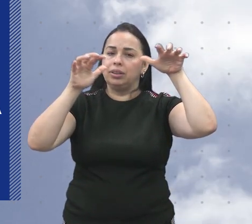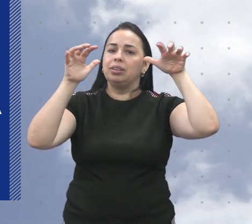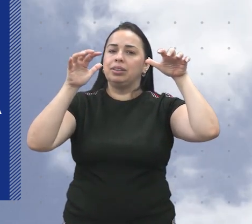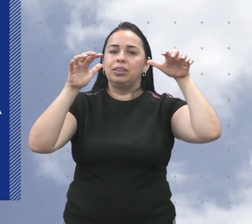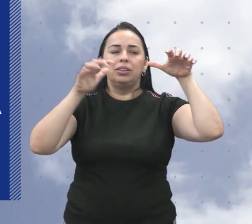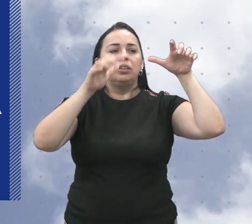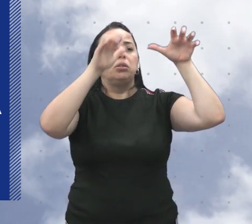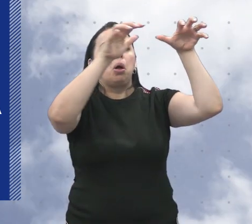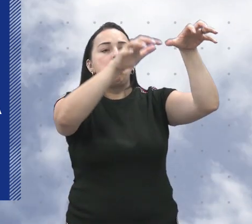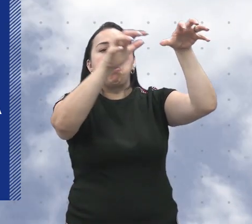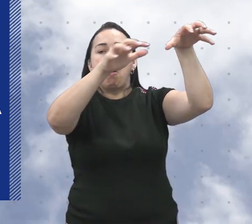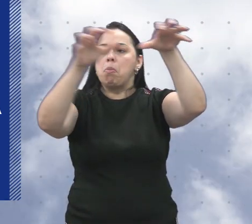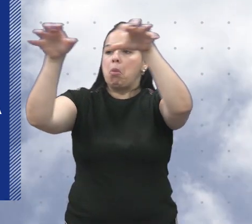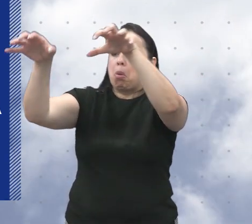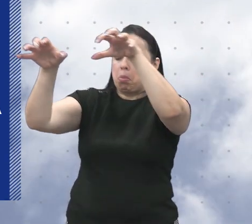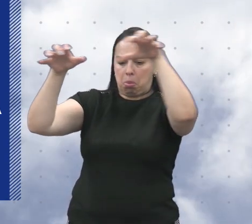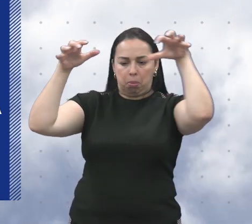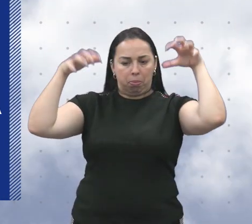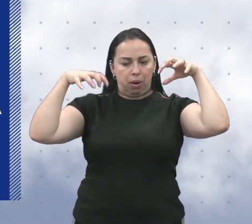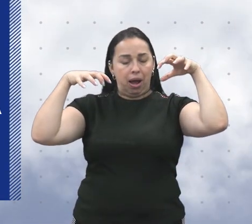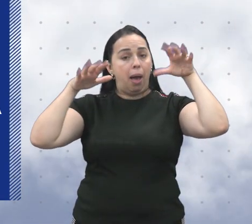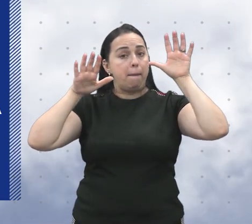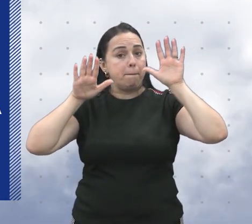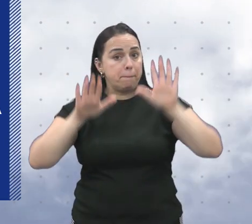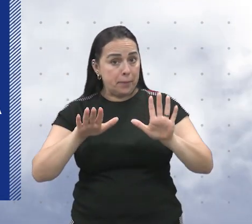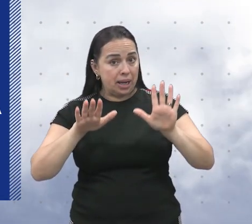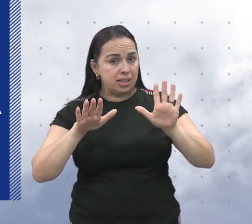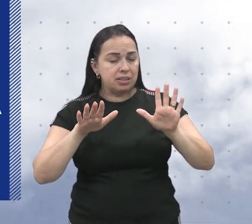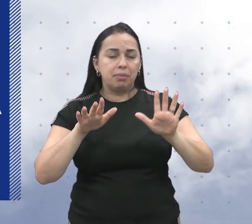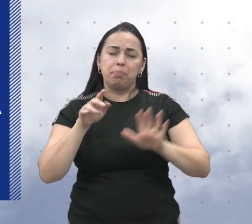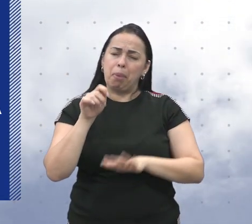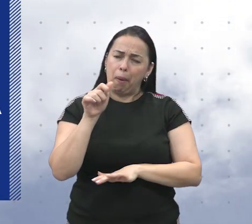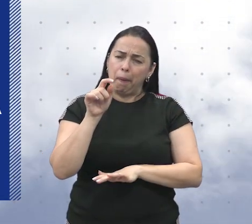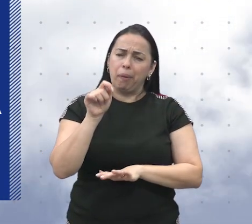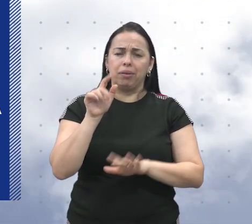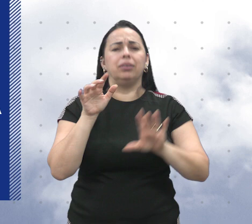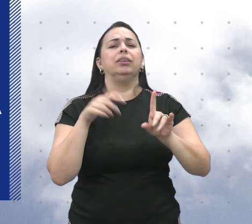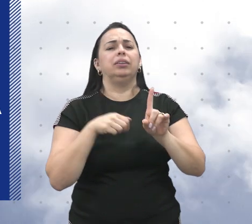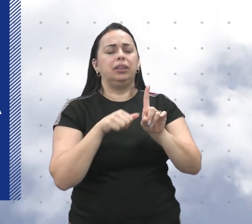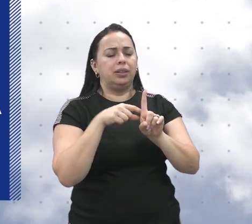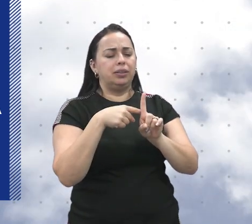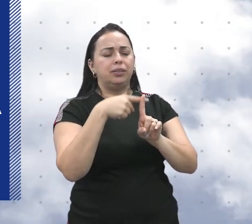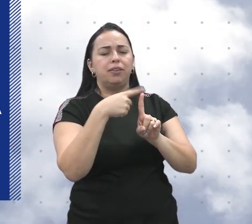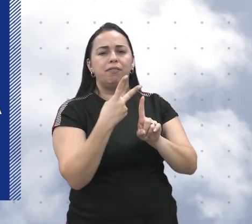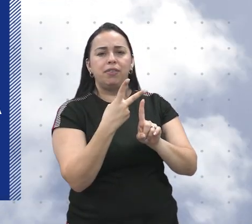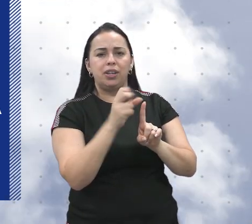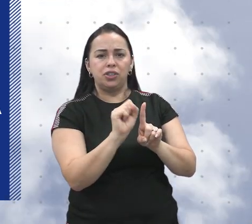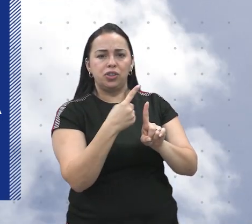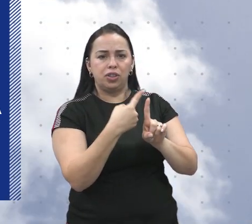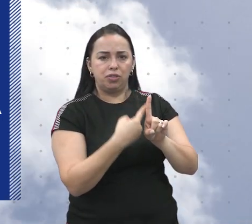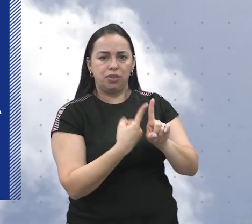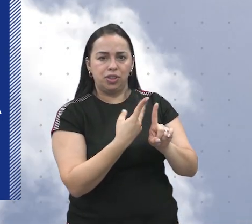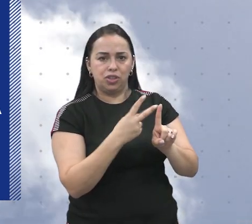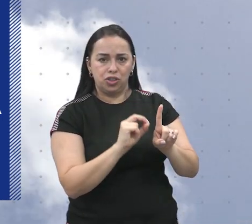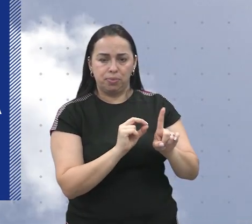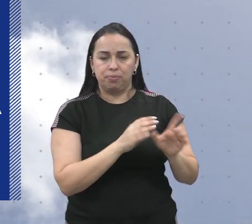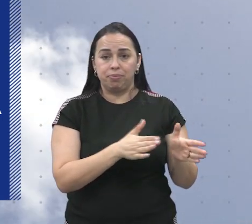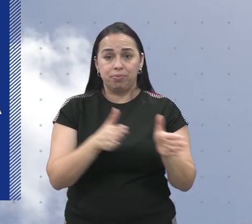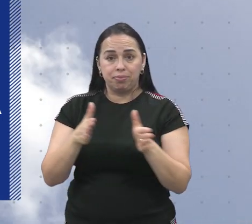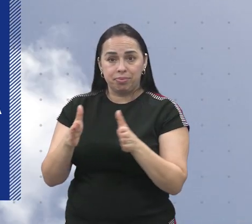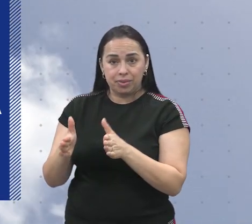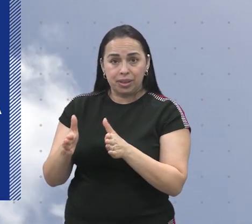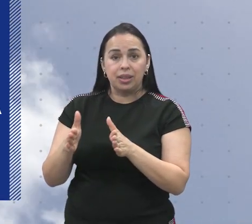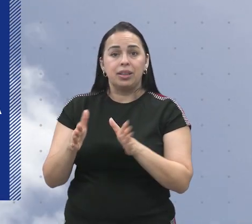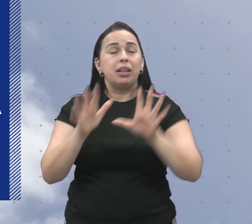as chamadas chuvas localizadas, mas a possibilidade é pequena. A máxima chega aos 28 e a mínima será de 20.